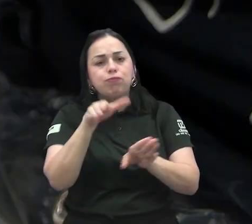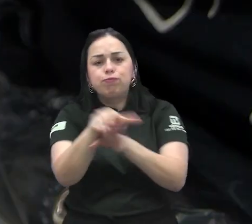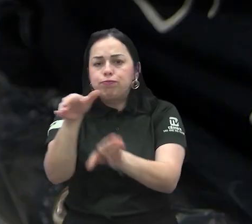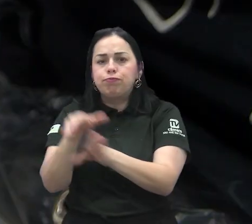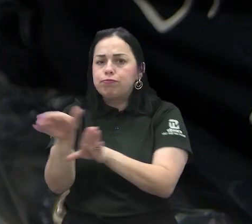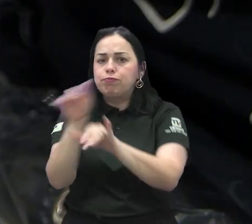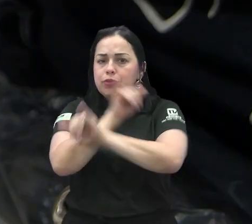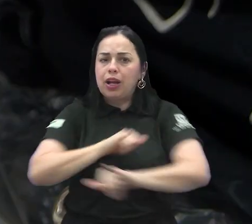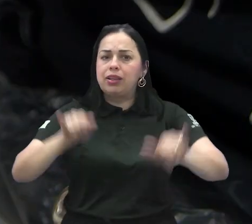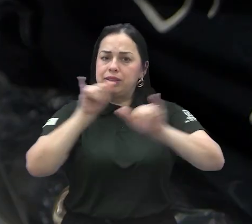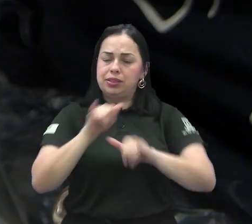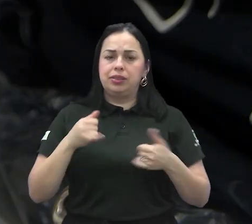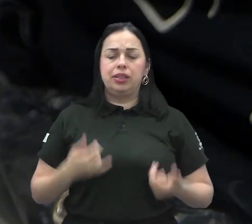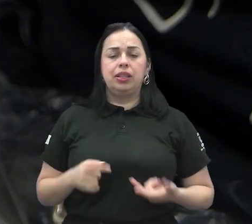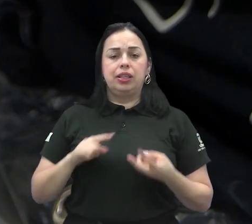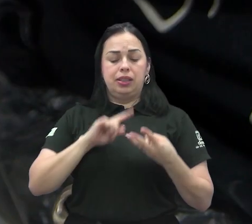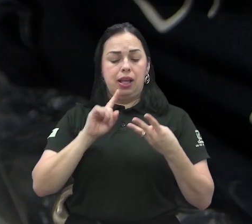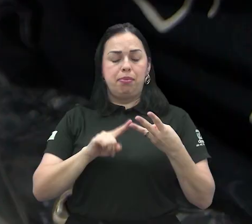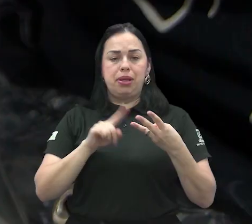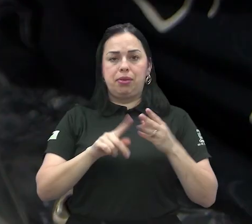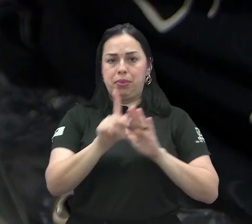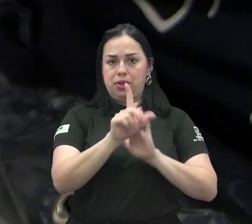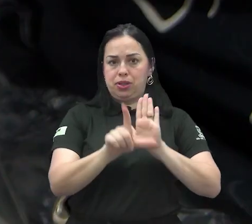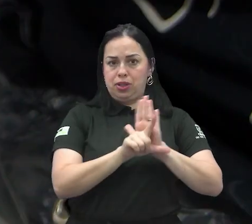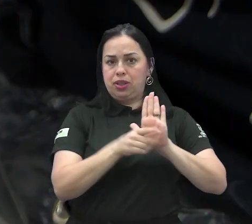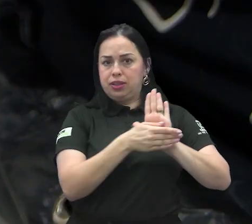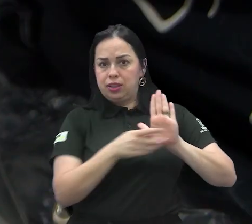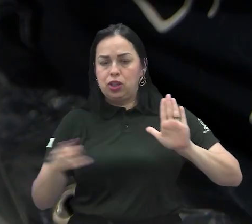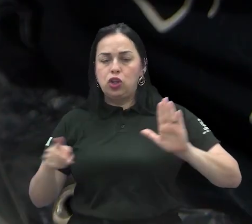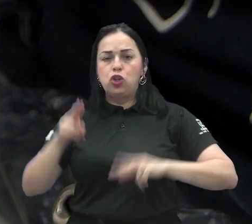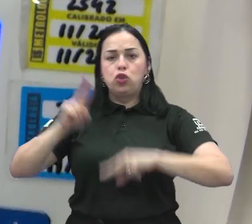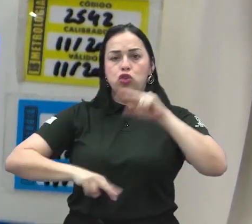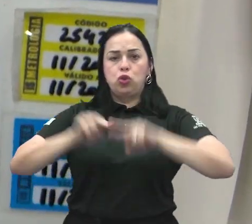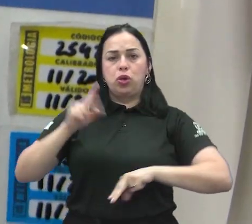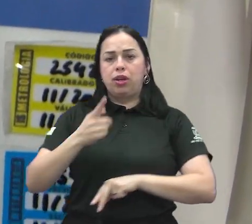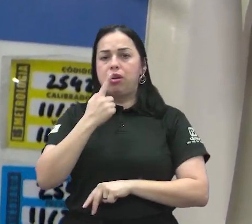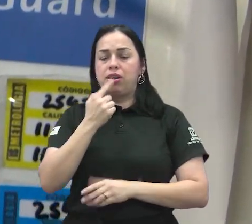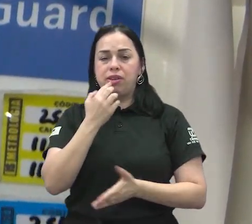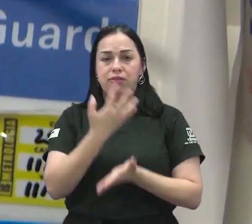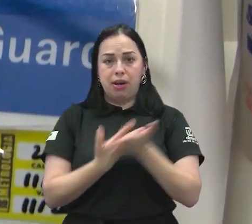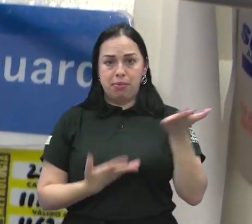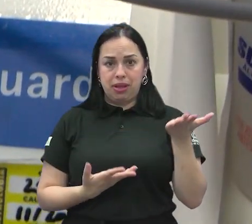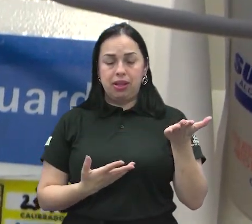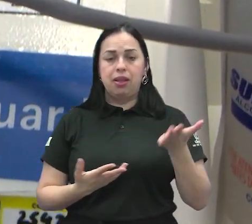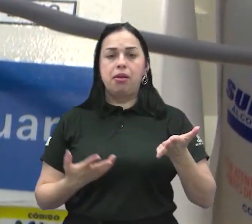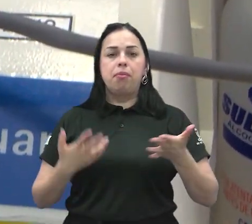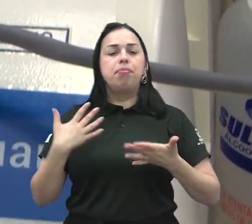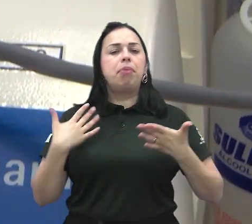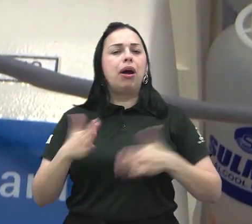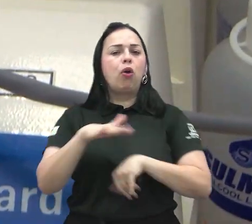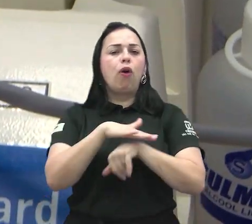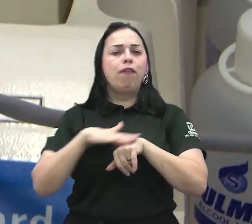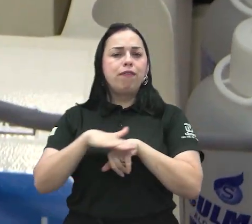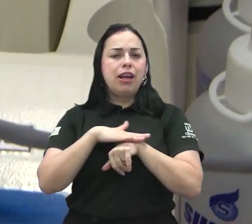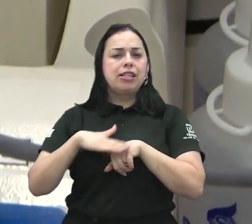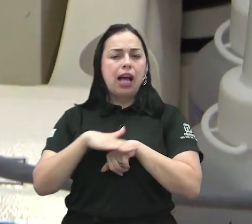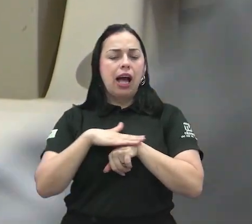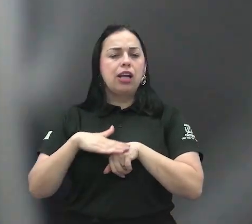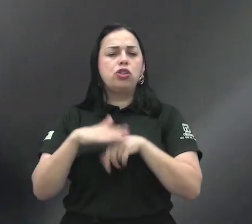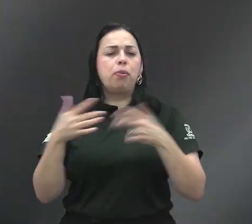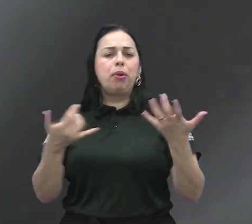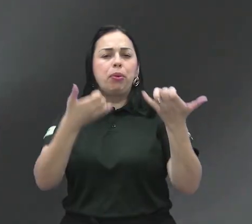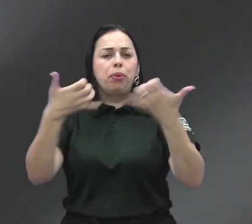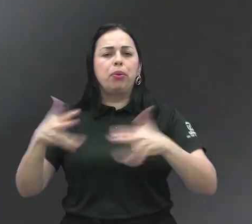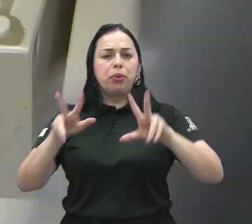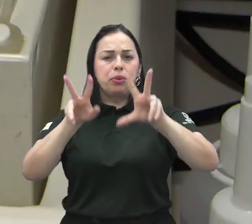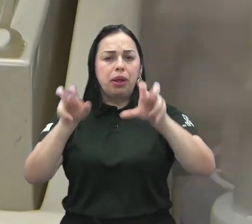Já uma lei aprovada criou em São José a campanha Junho Vermelho. A meta é ampliar os debates sobre o tema nos meses